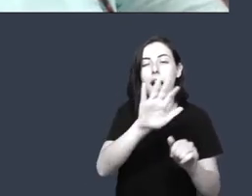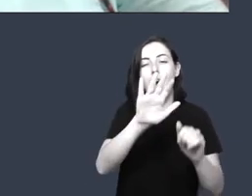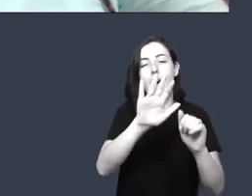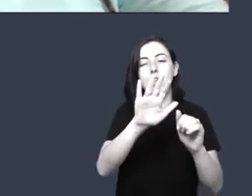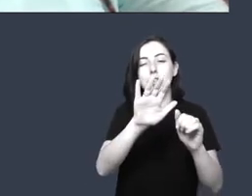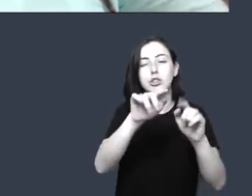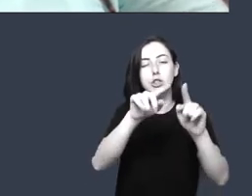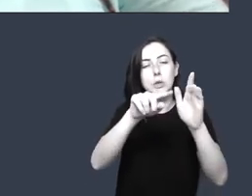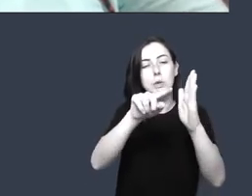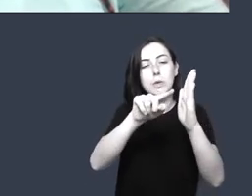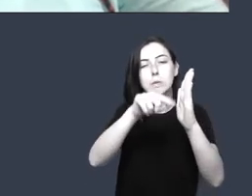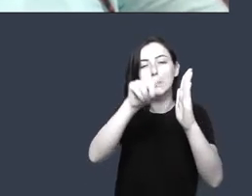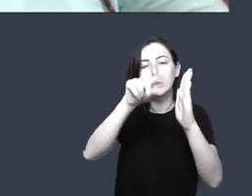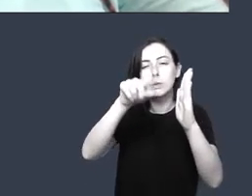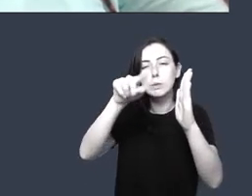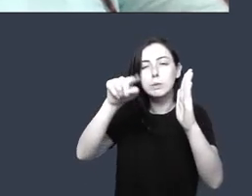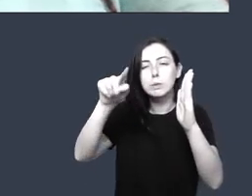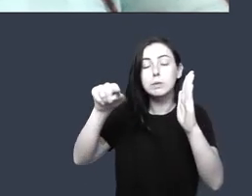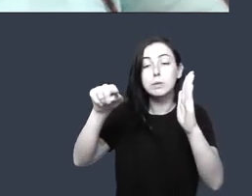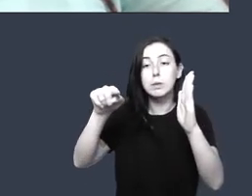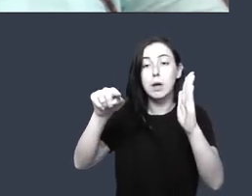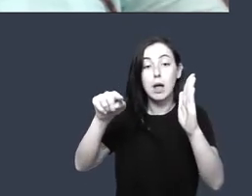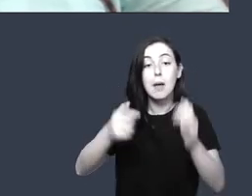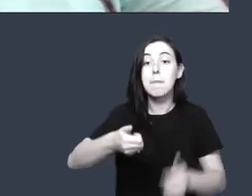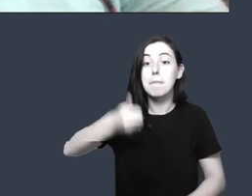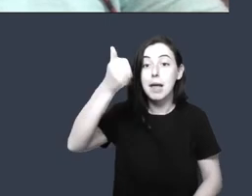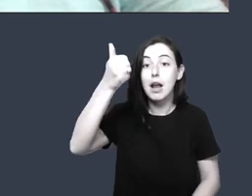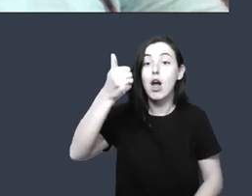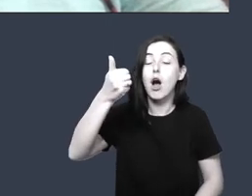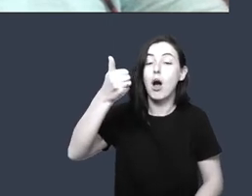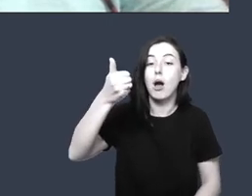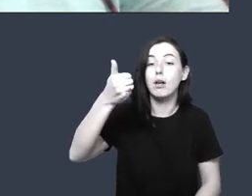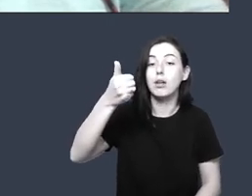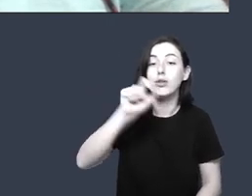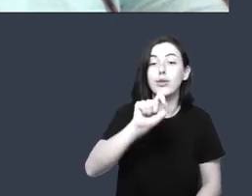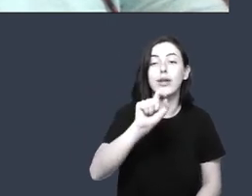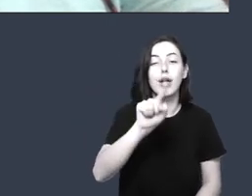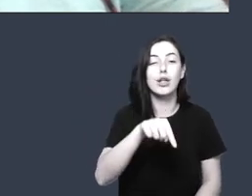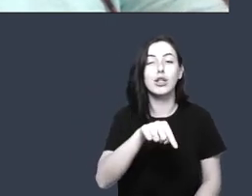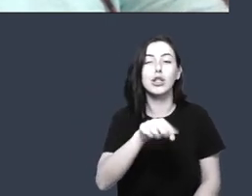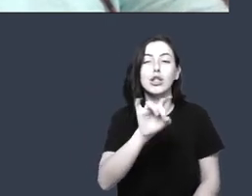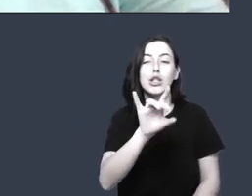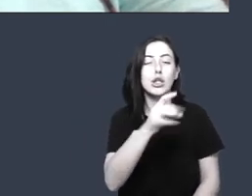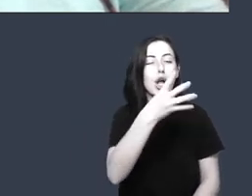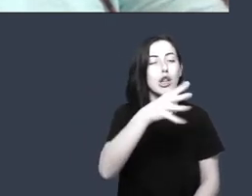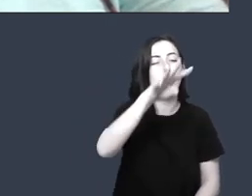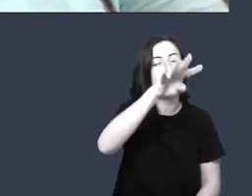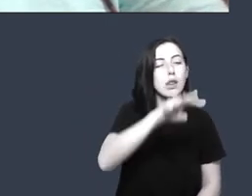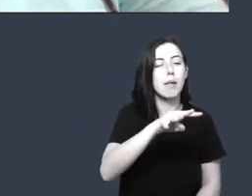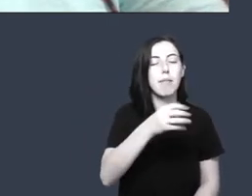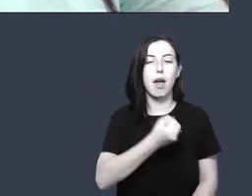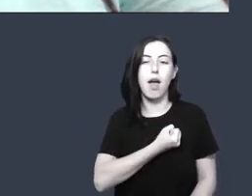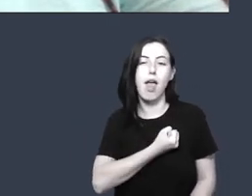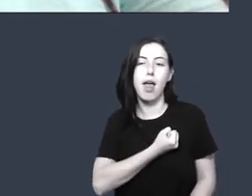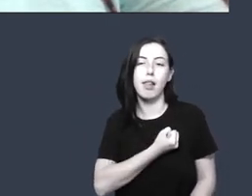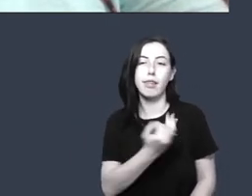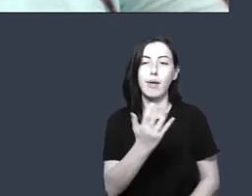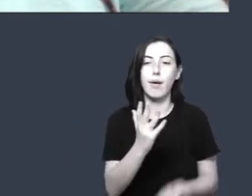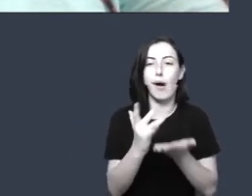tudo mais fácil de você entender do que você ter apenas números, tabelas e resultados, mas você ter essa visualização de dados.